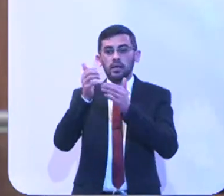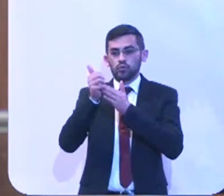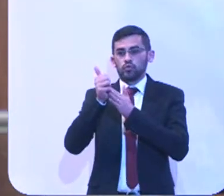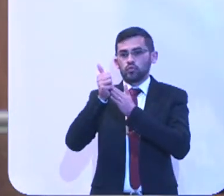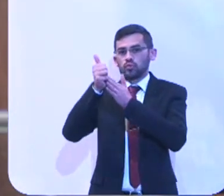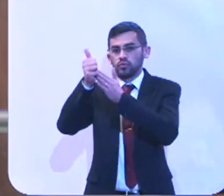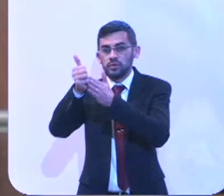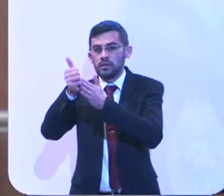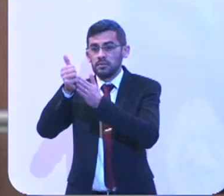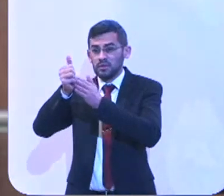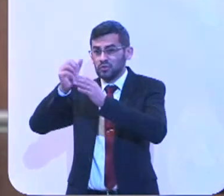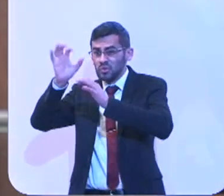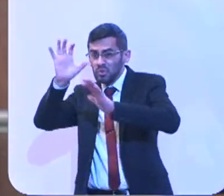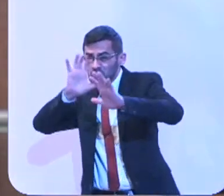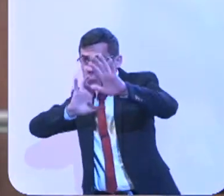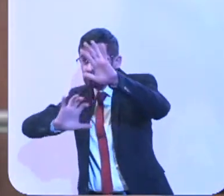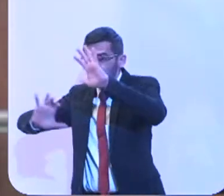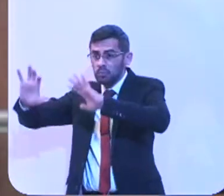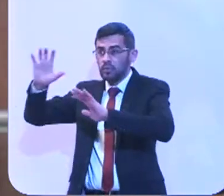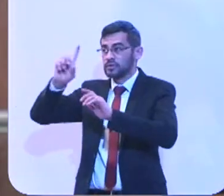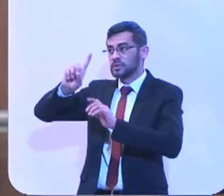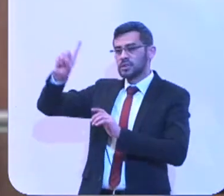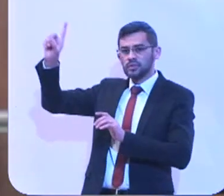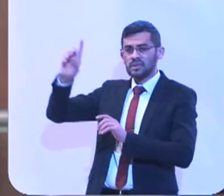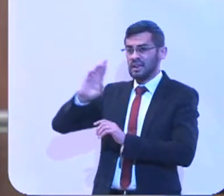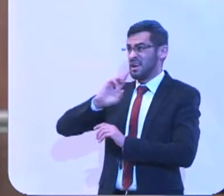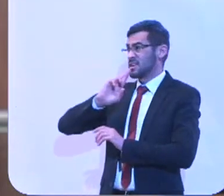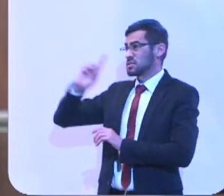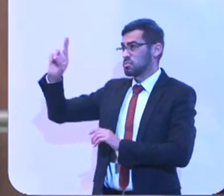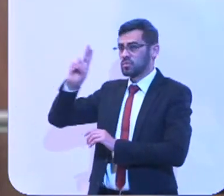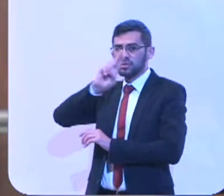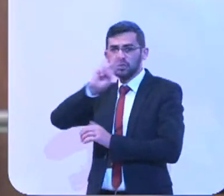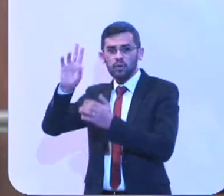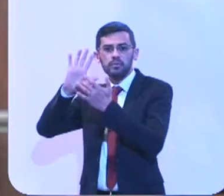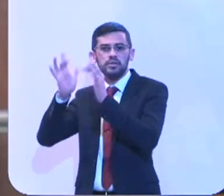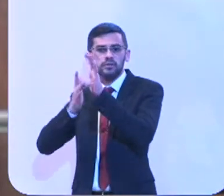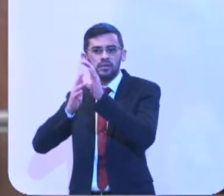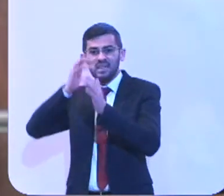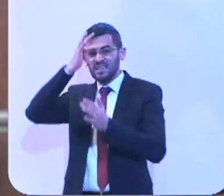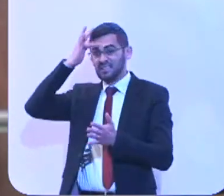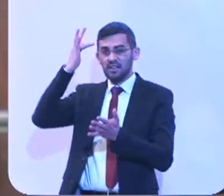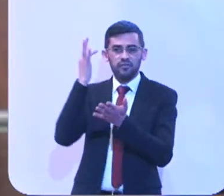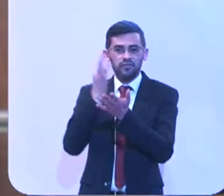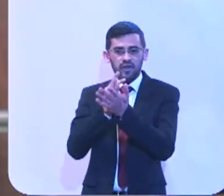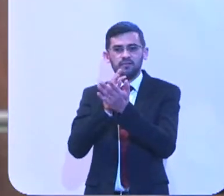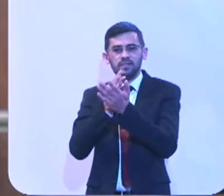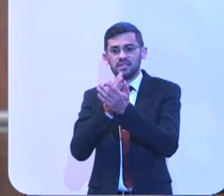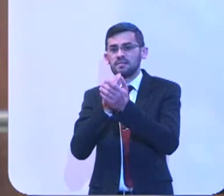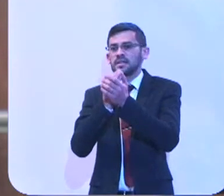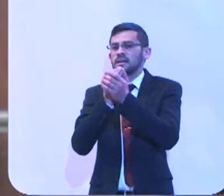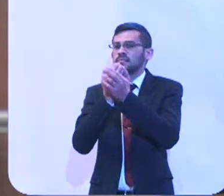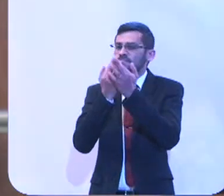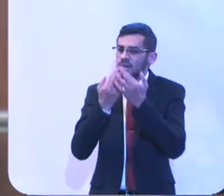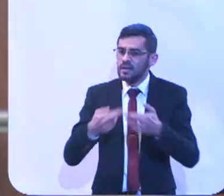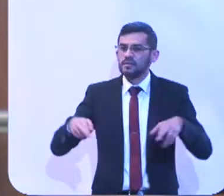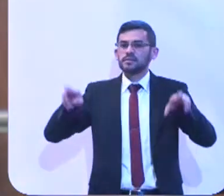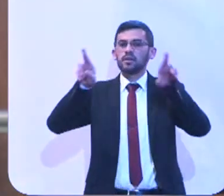seus propósitos. Responde em nome de Jesus e a fé vai ser suscitada no seu